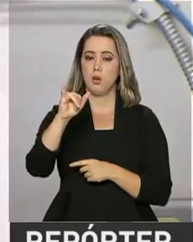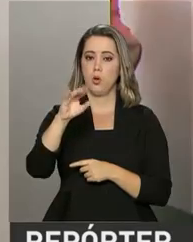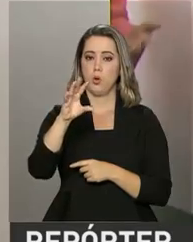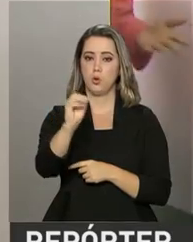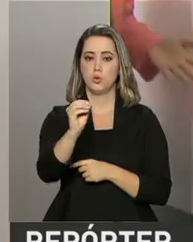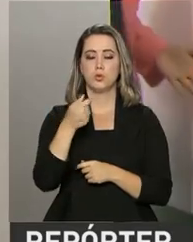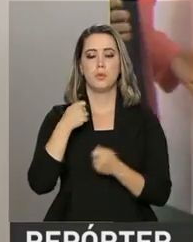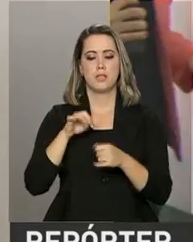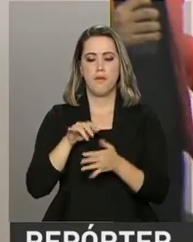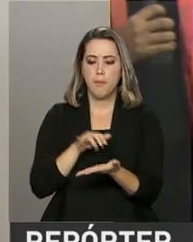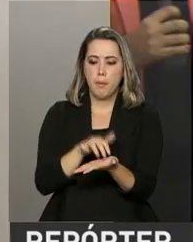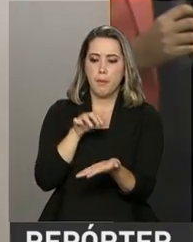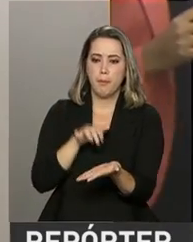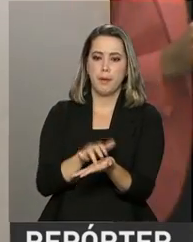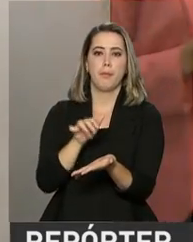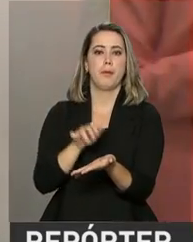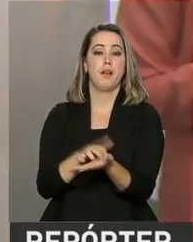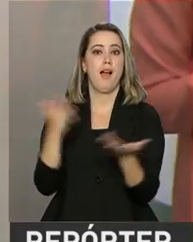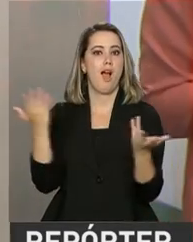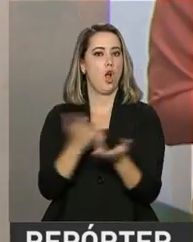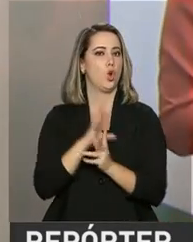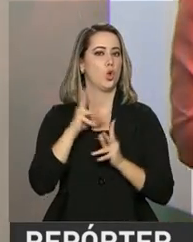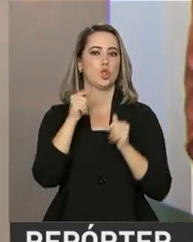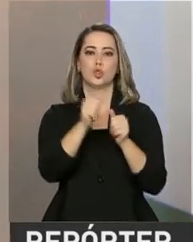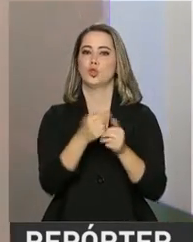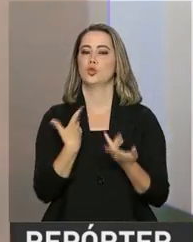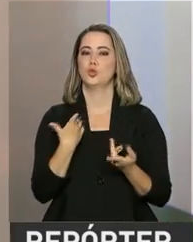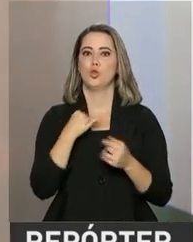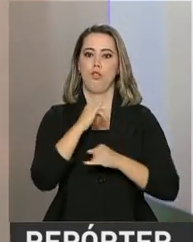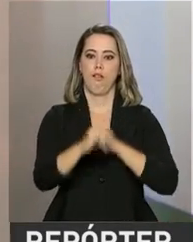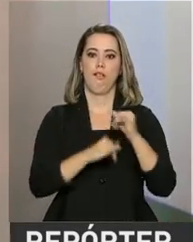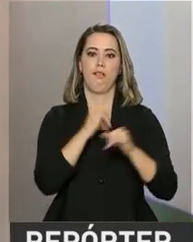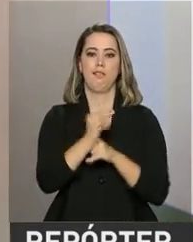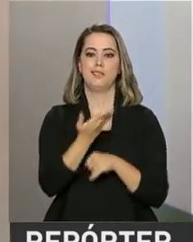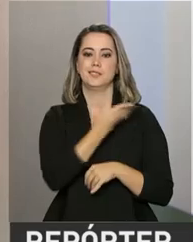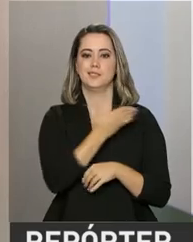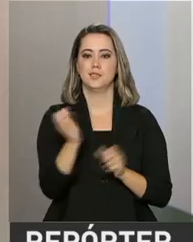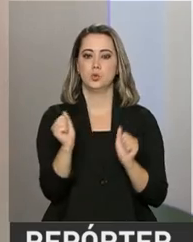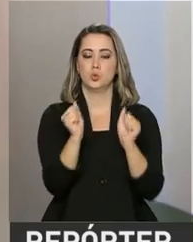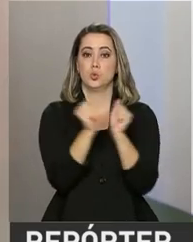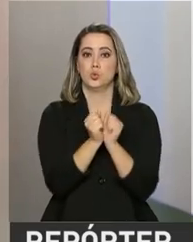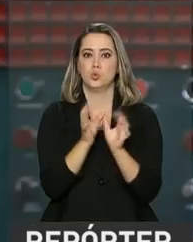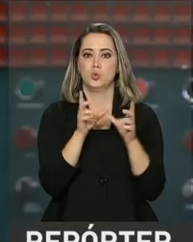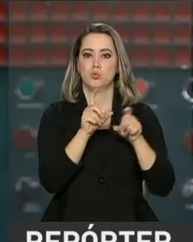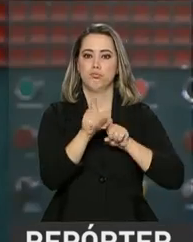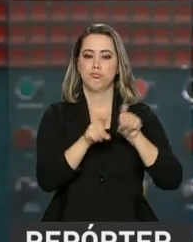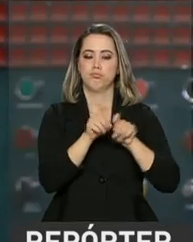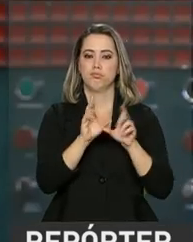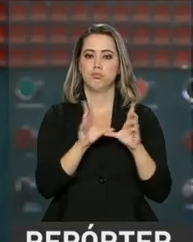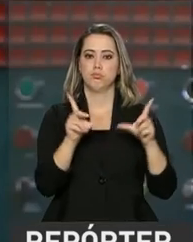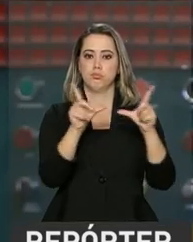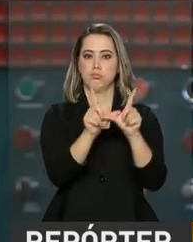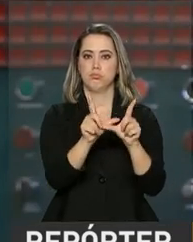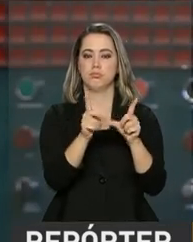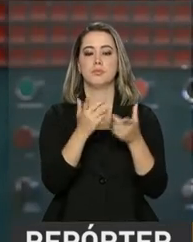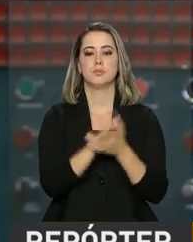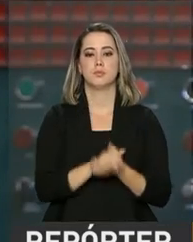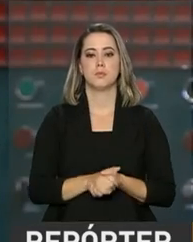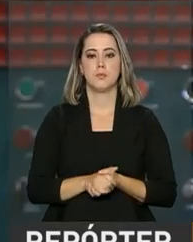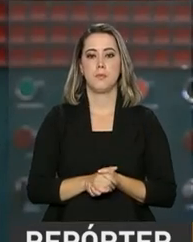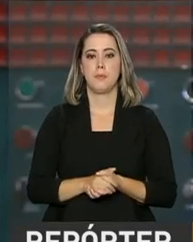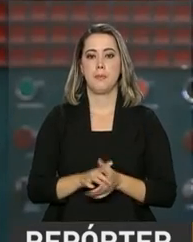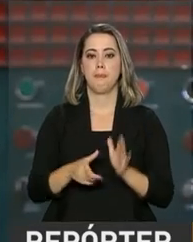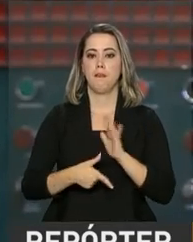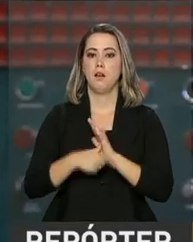um. Agora o sistema é todo digital e está compactado nessa caixinha. Os operadores tinham que